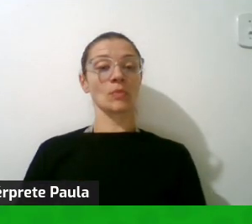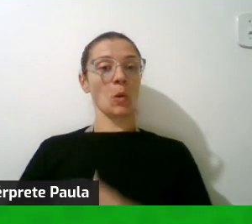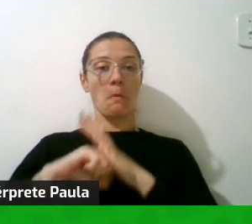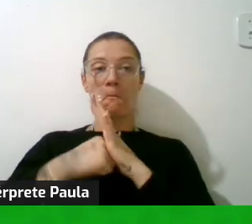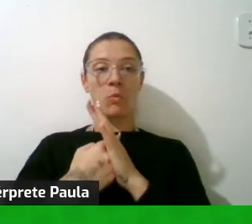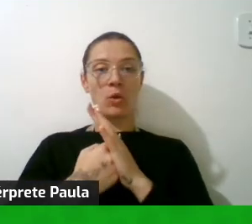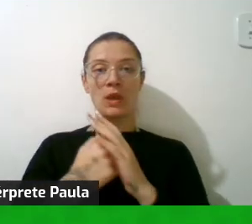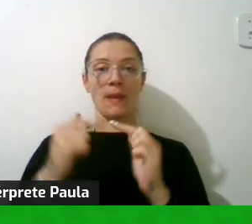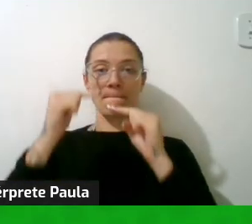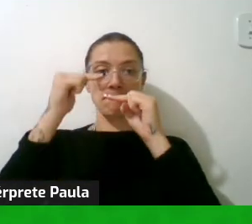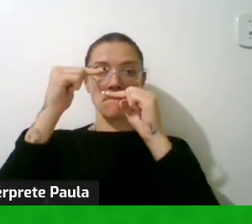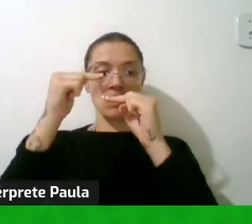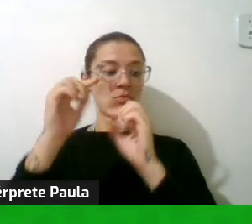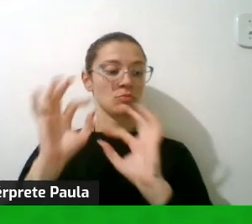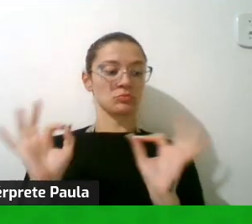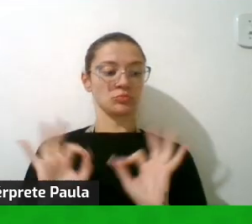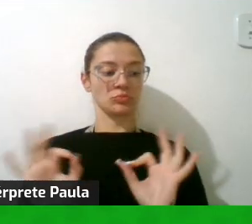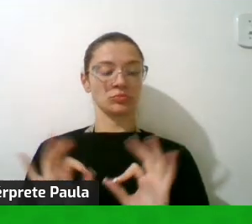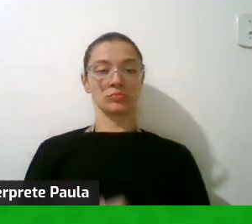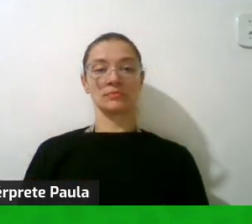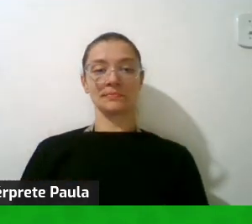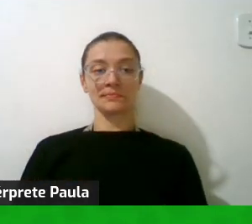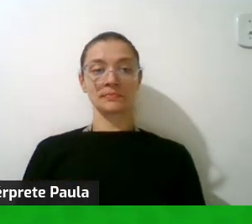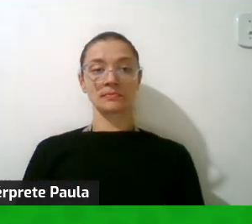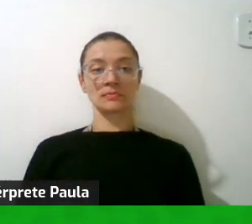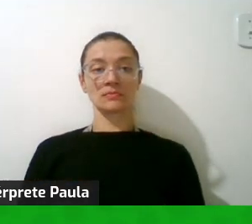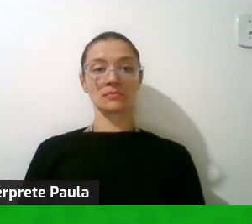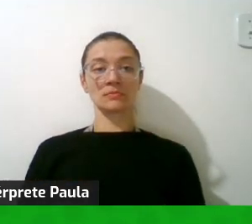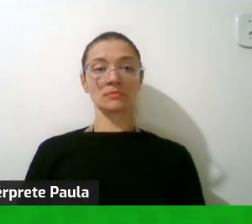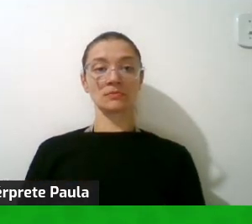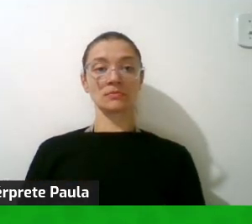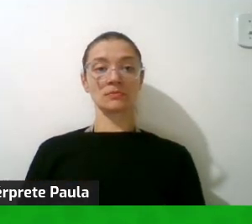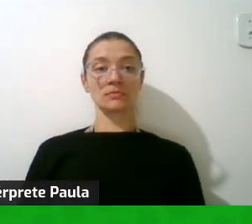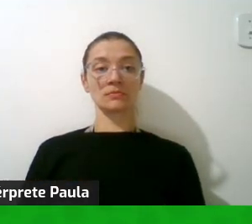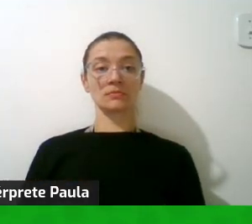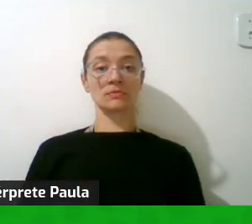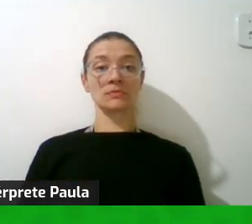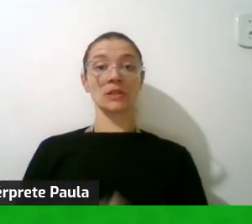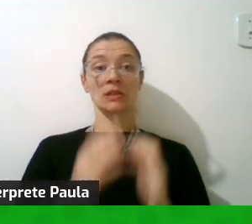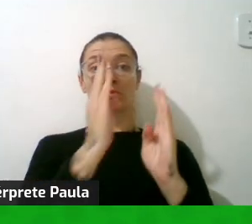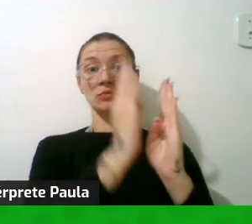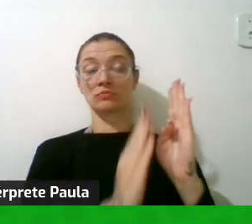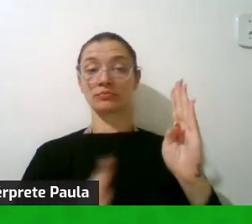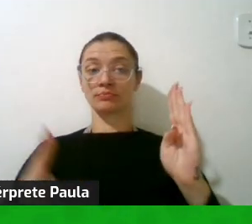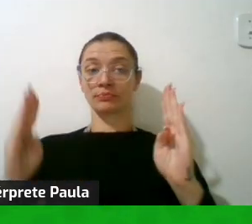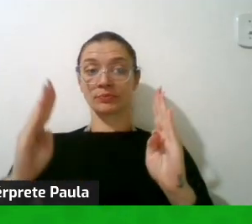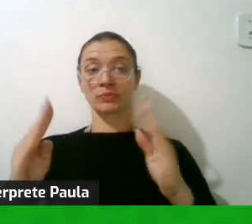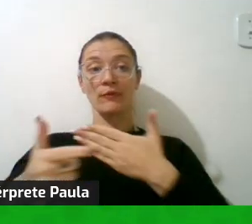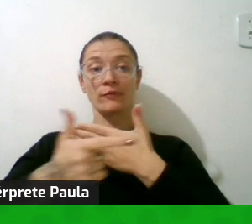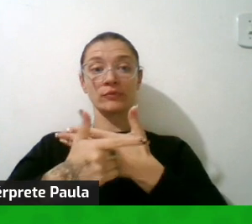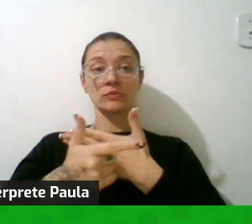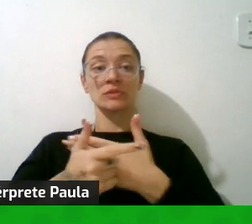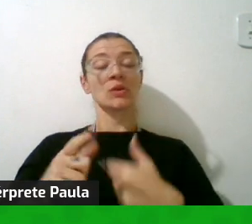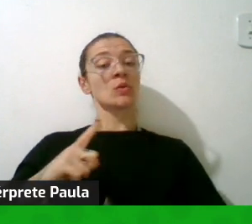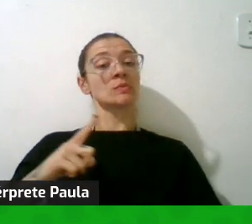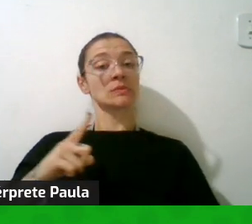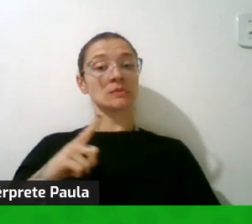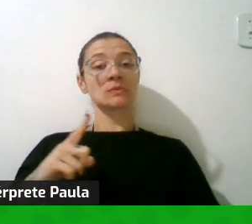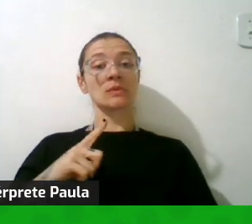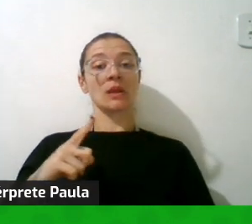meio, e agora, quando eu for estender aqui a minha função, ele já traz de cada